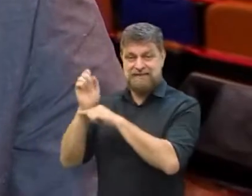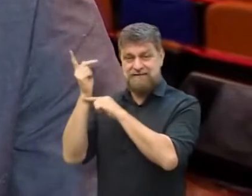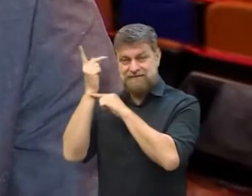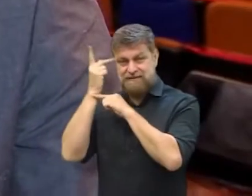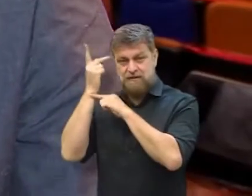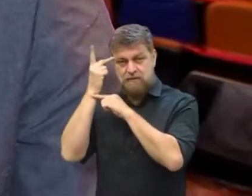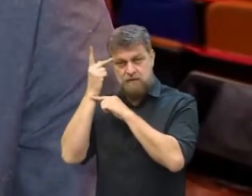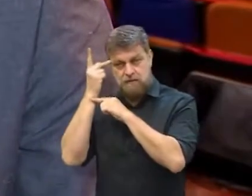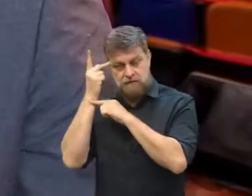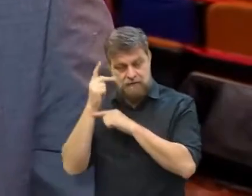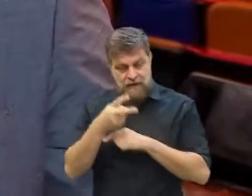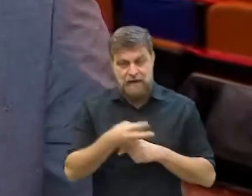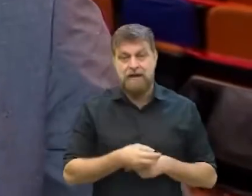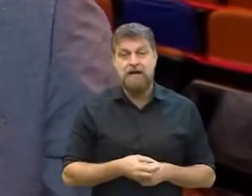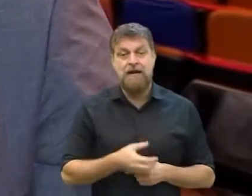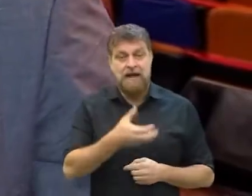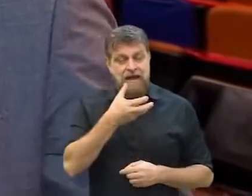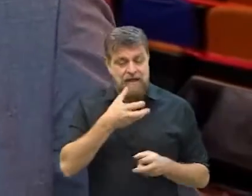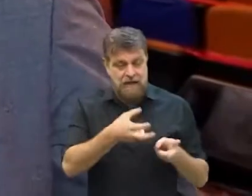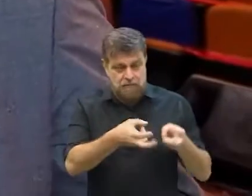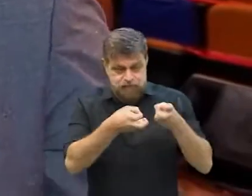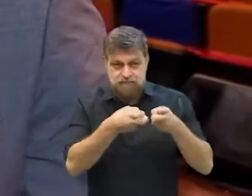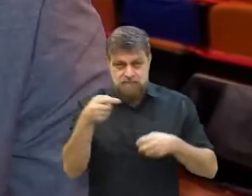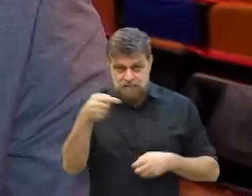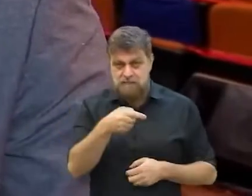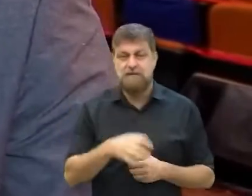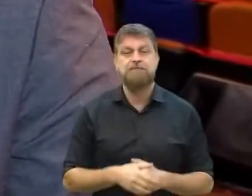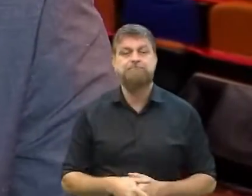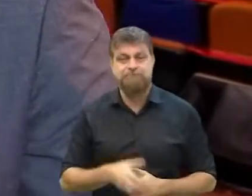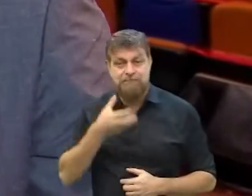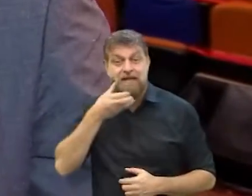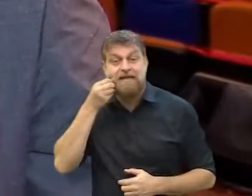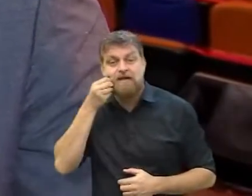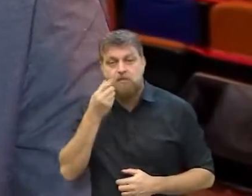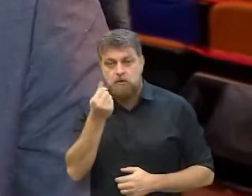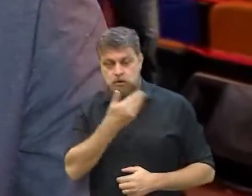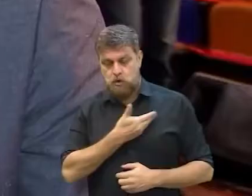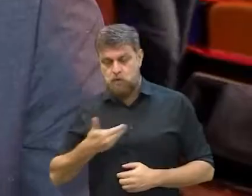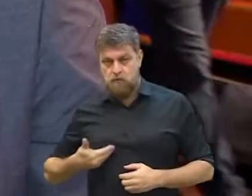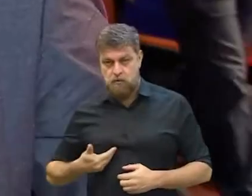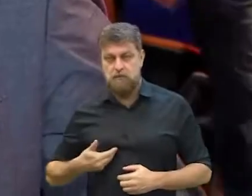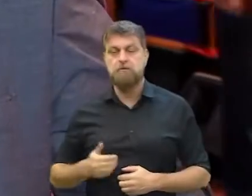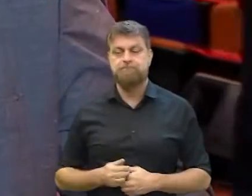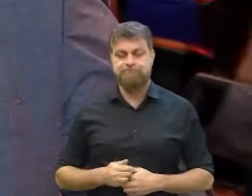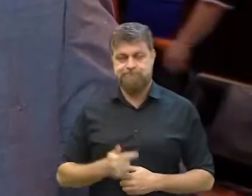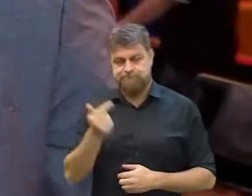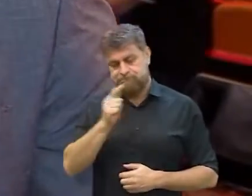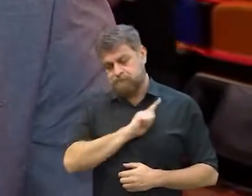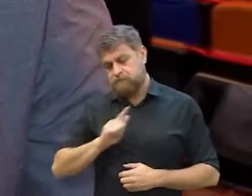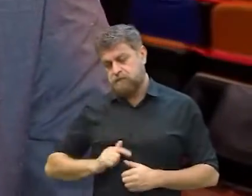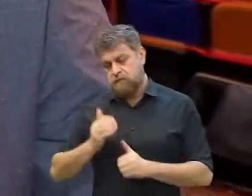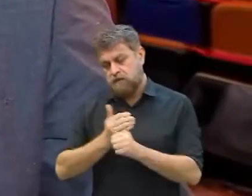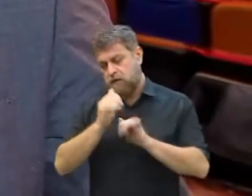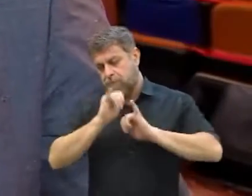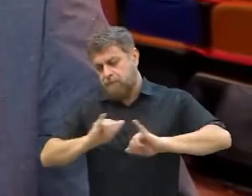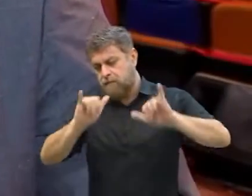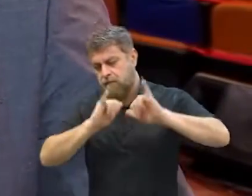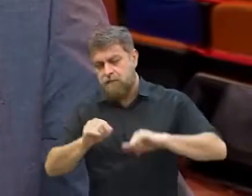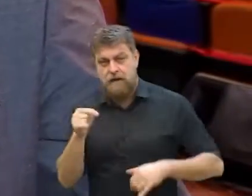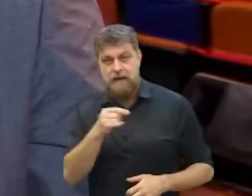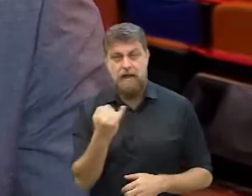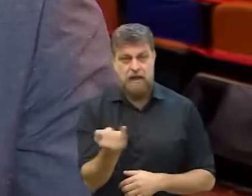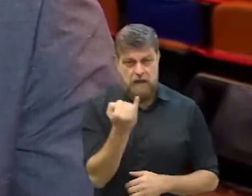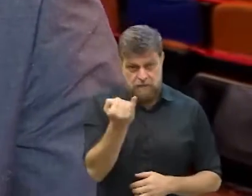o governador destinou à PUC, anunciado pelo vice-governador Rodrigo Garcia, é importante para que